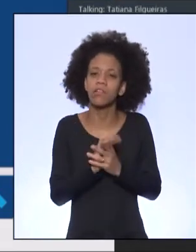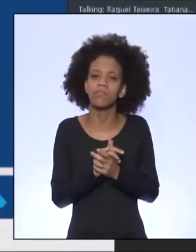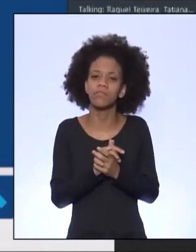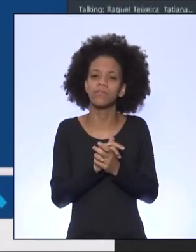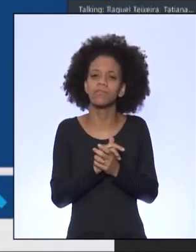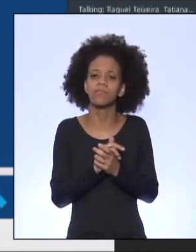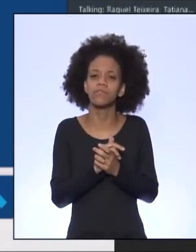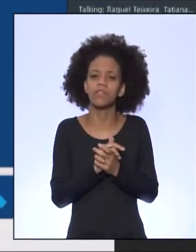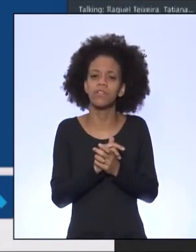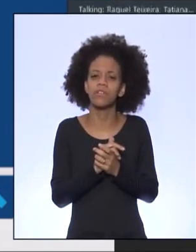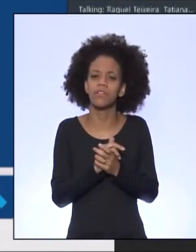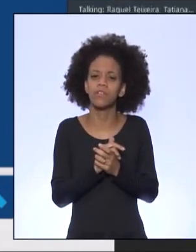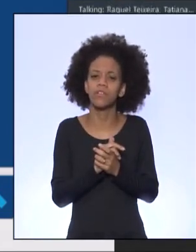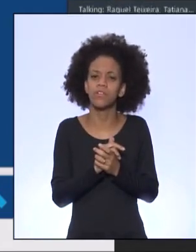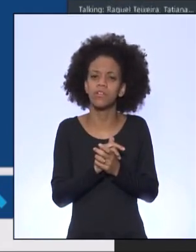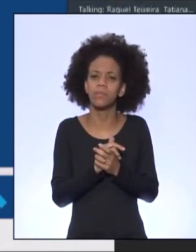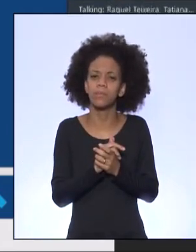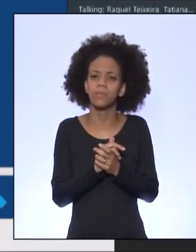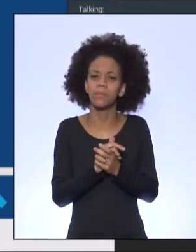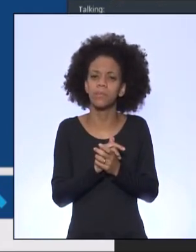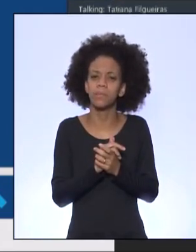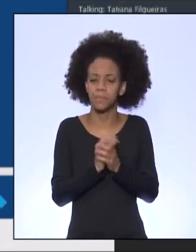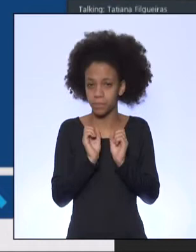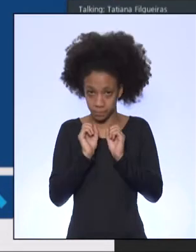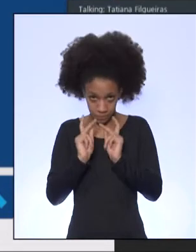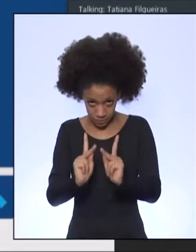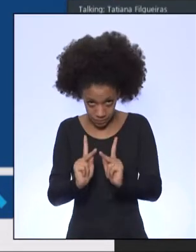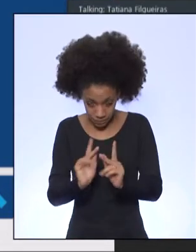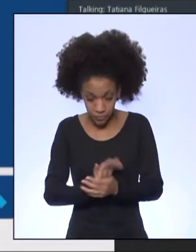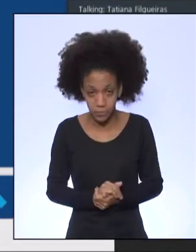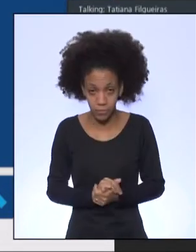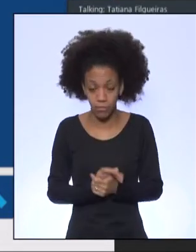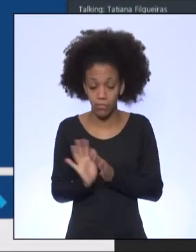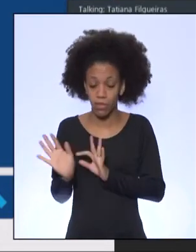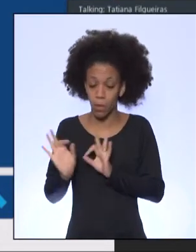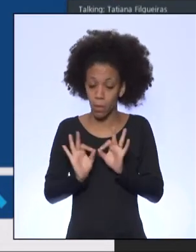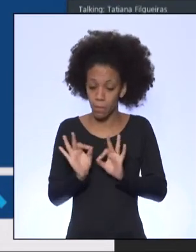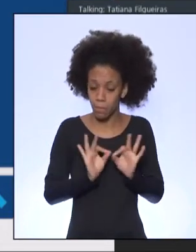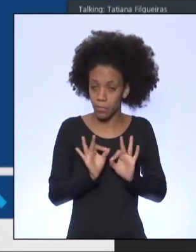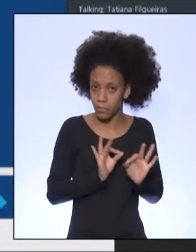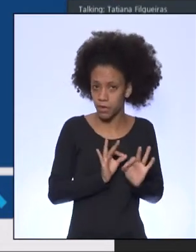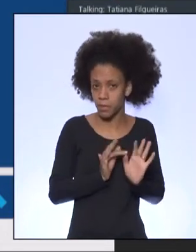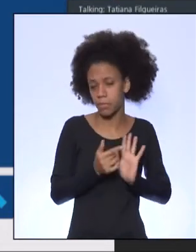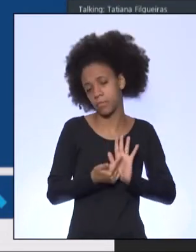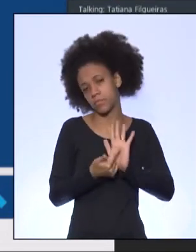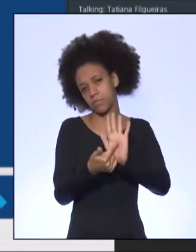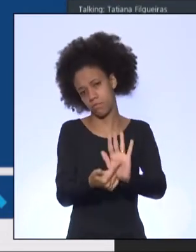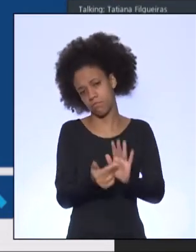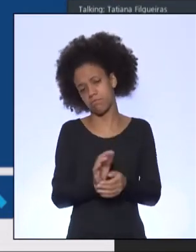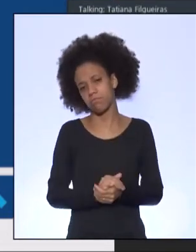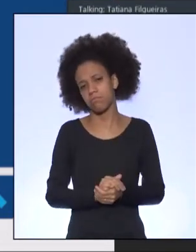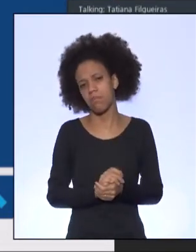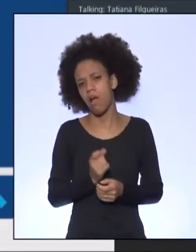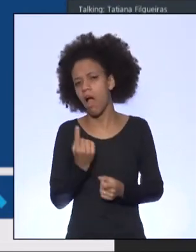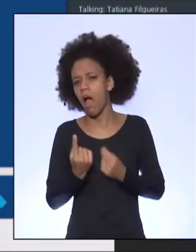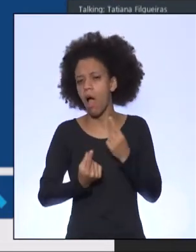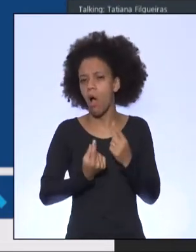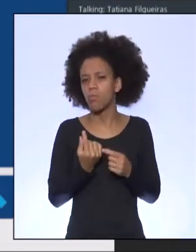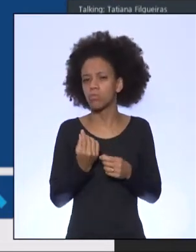vou trazer... Tá, ok. Eu preparei um material para trazer para vocês. Algumas lâminas são